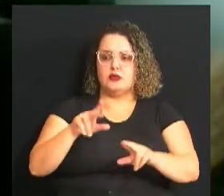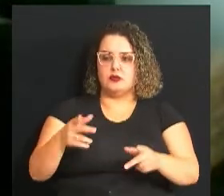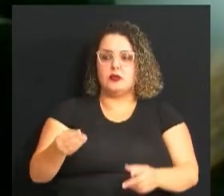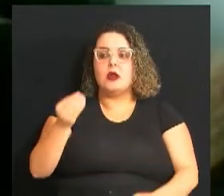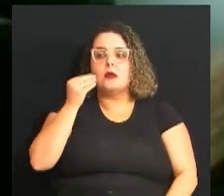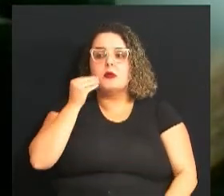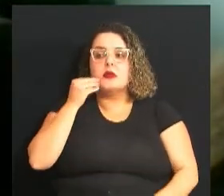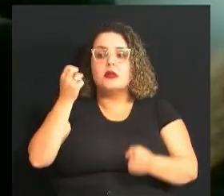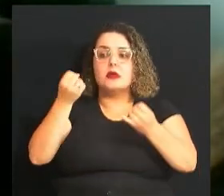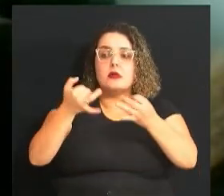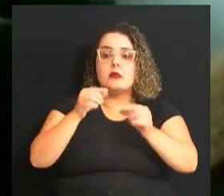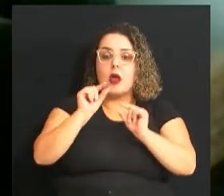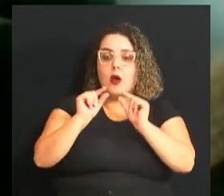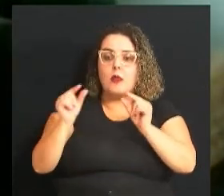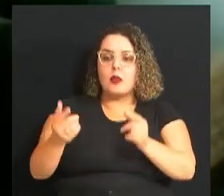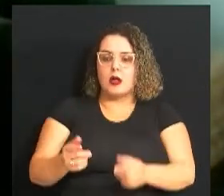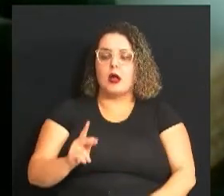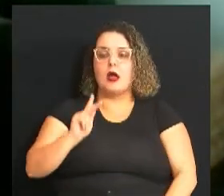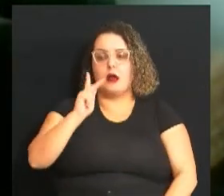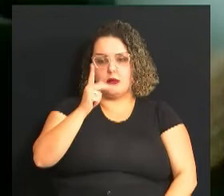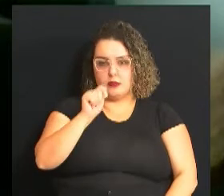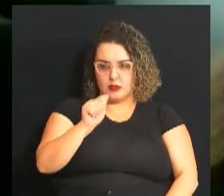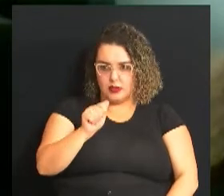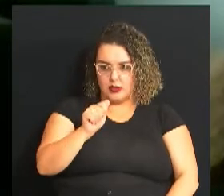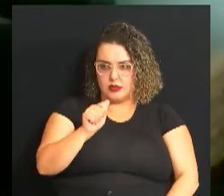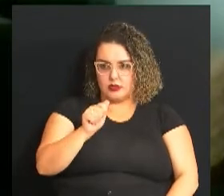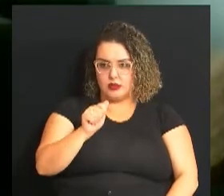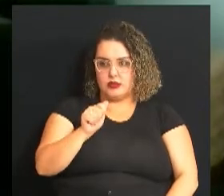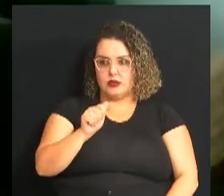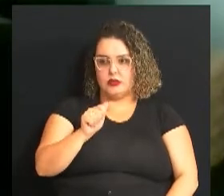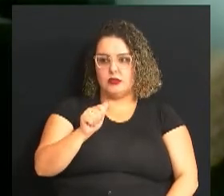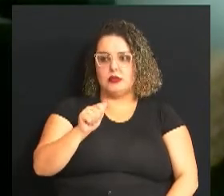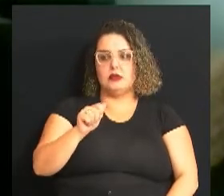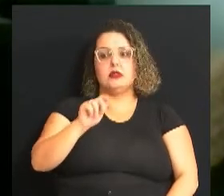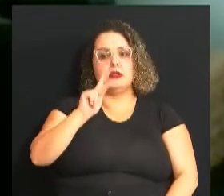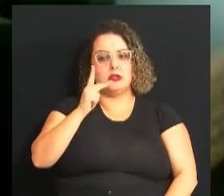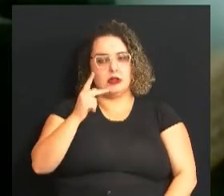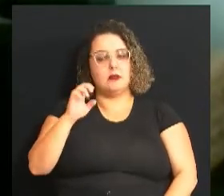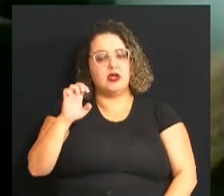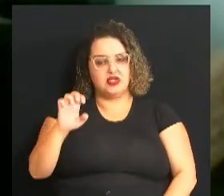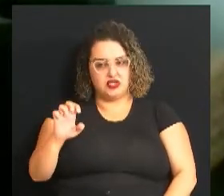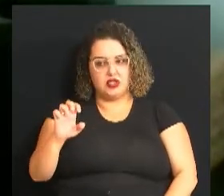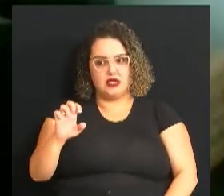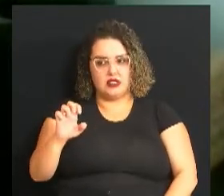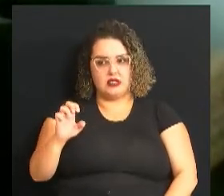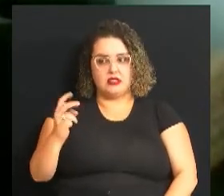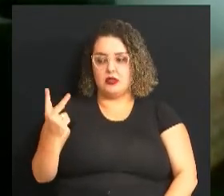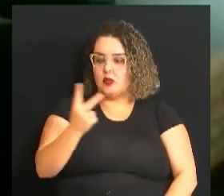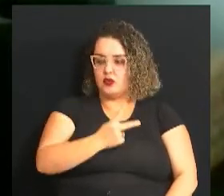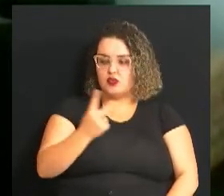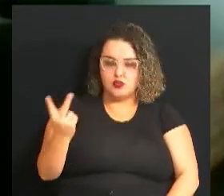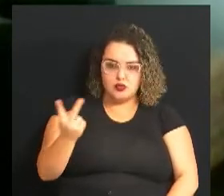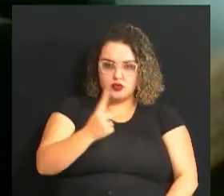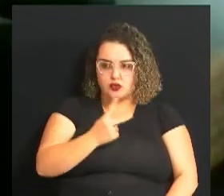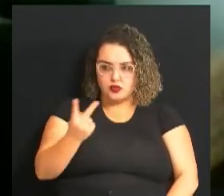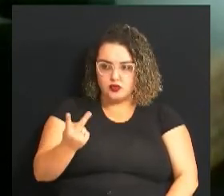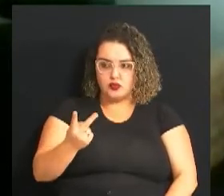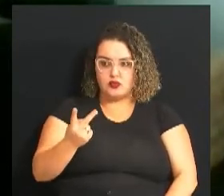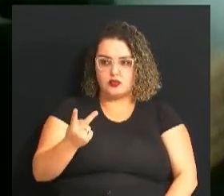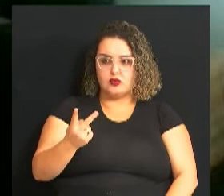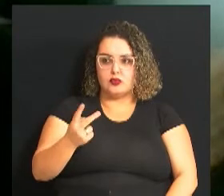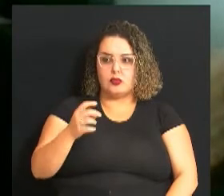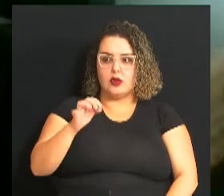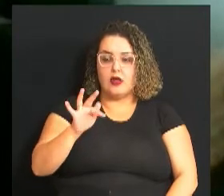pouquinho. Hepatite A, hepatite E, por exemplo, são hepatites que se adquirem, que a gente chama de fecal